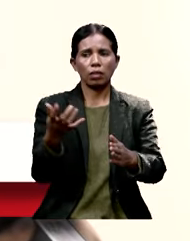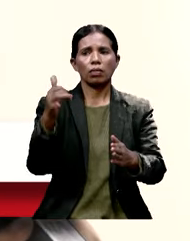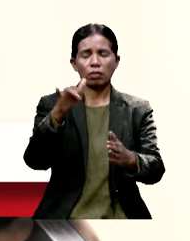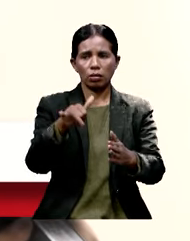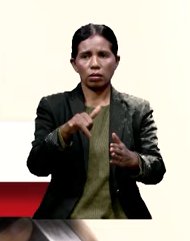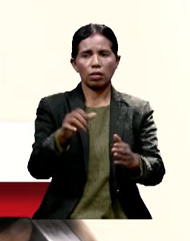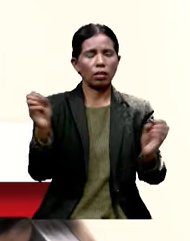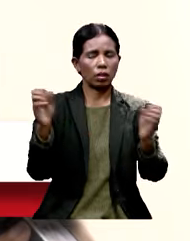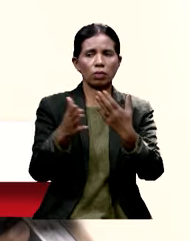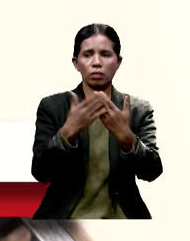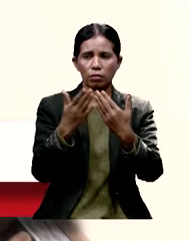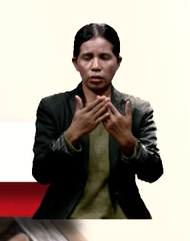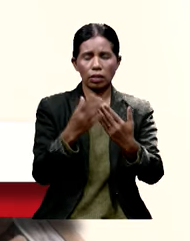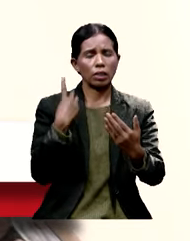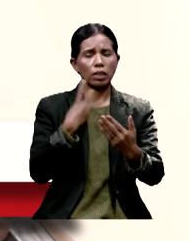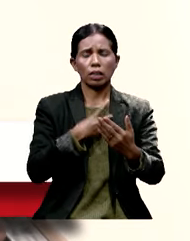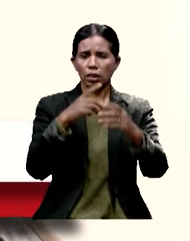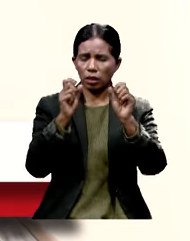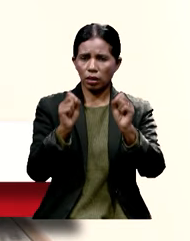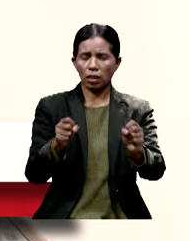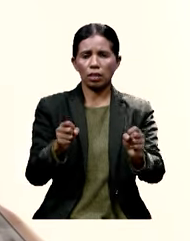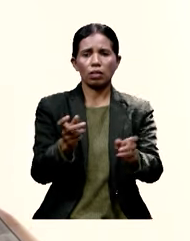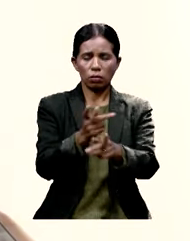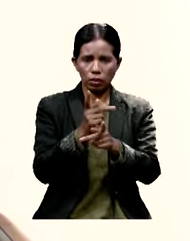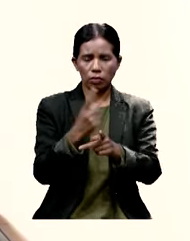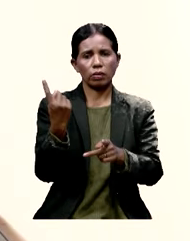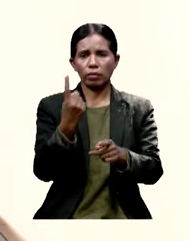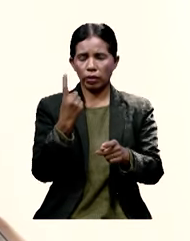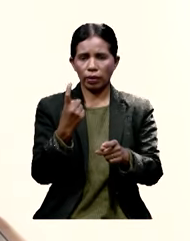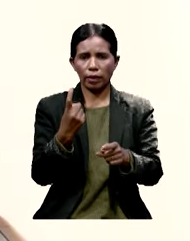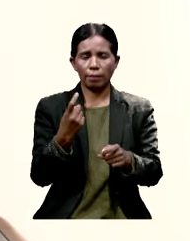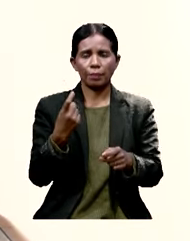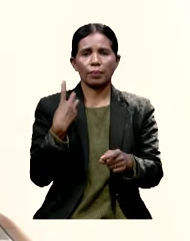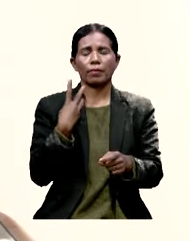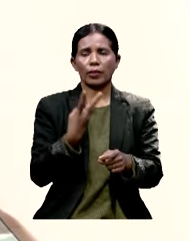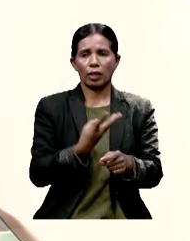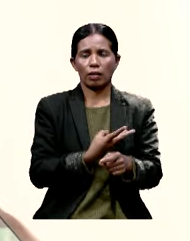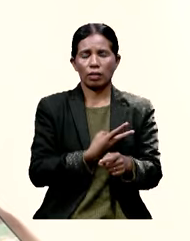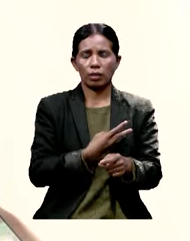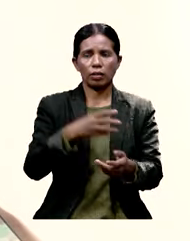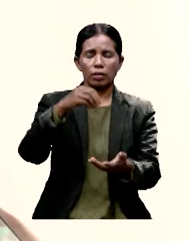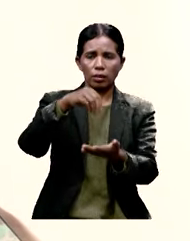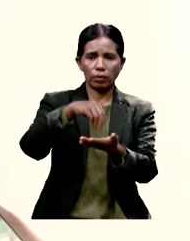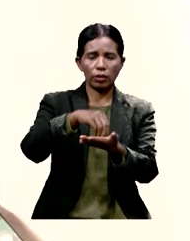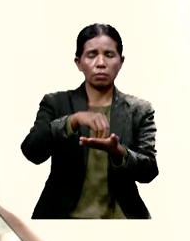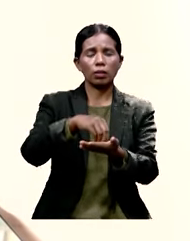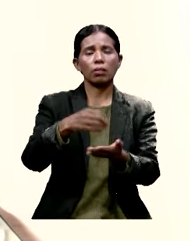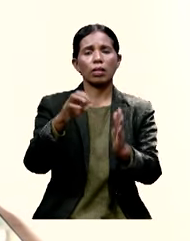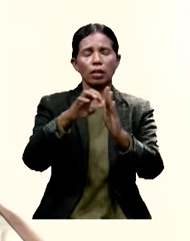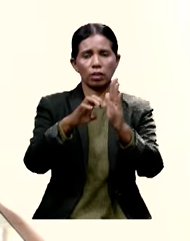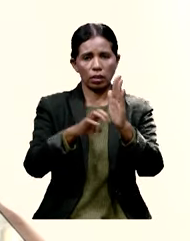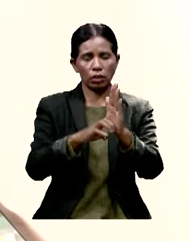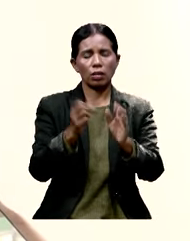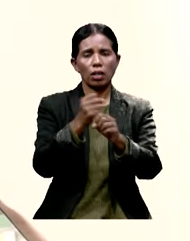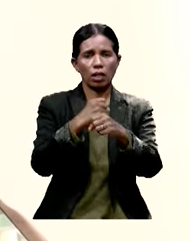está lá os fácil né é bem e tem assegura que está que investimento de que está do halo de hoje no governo e